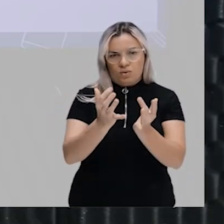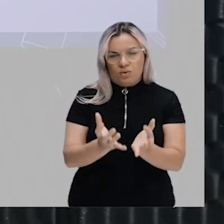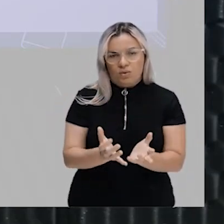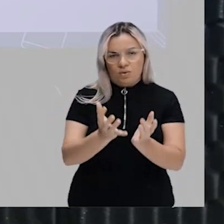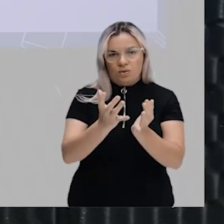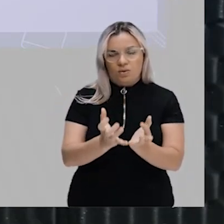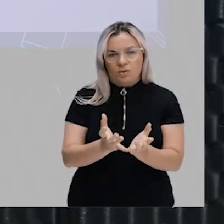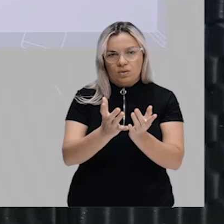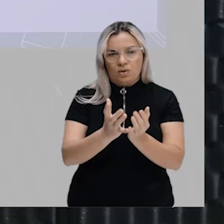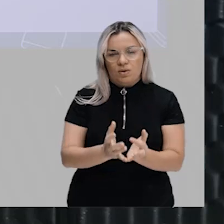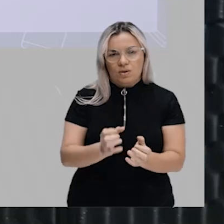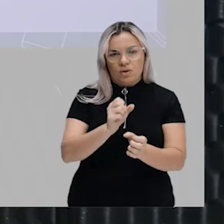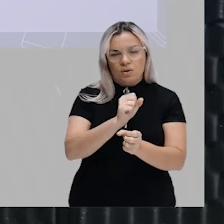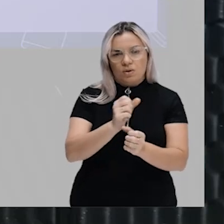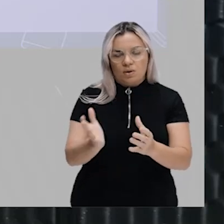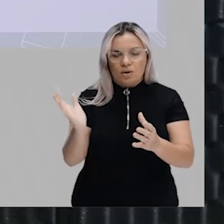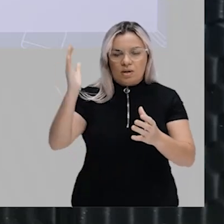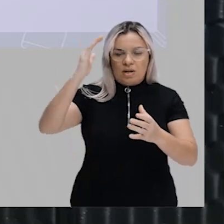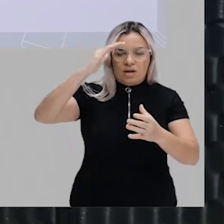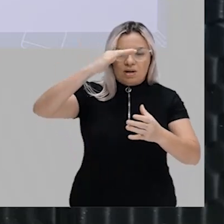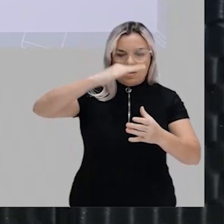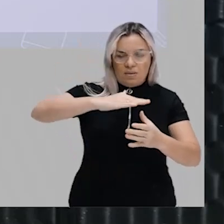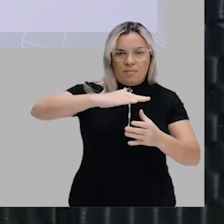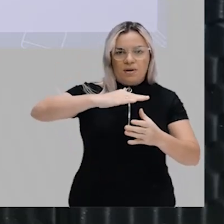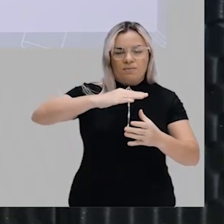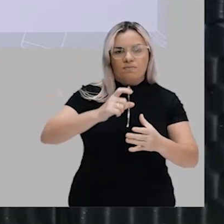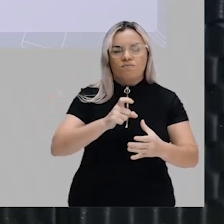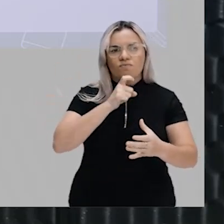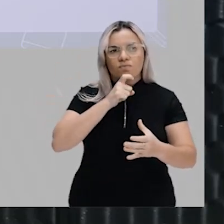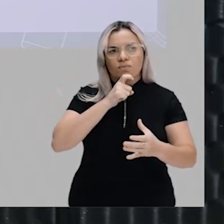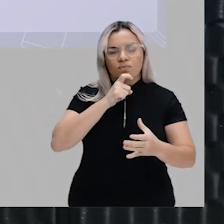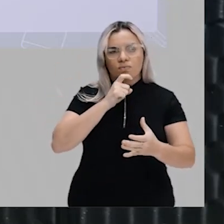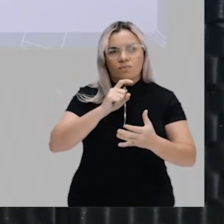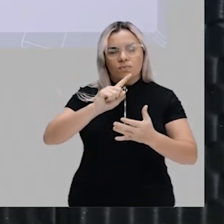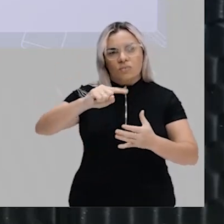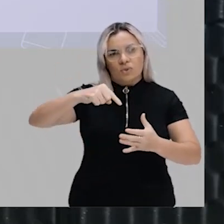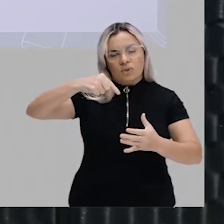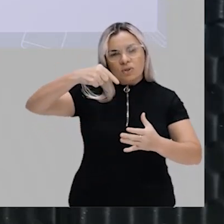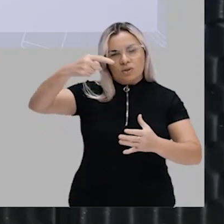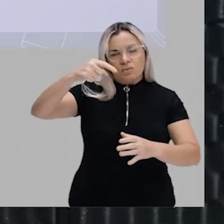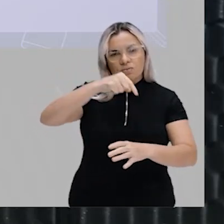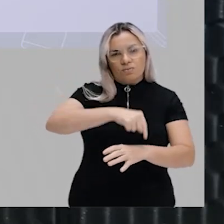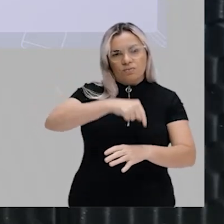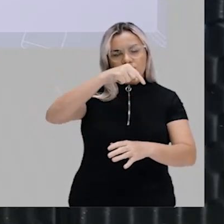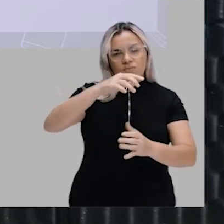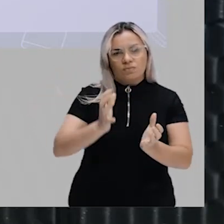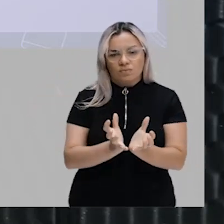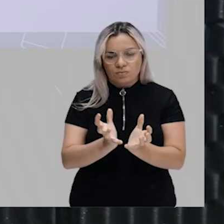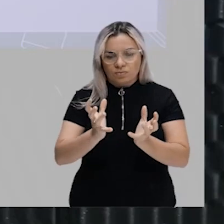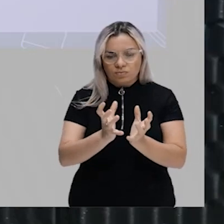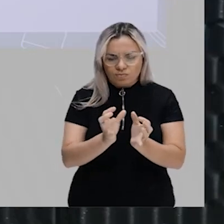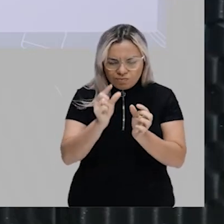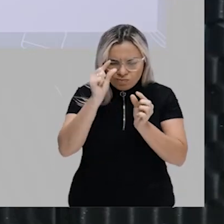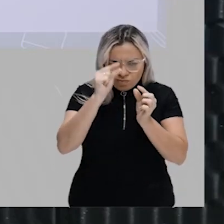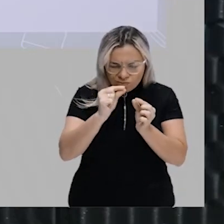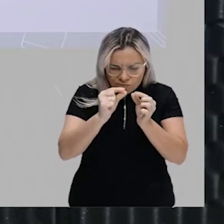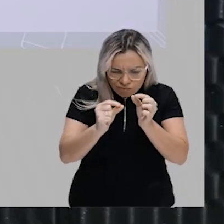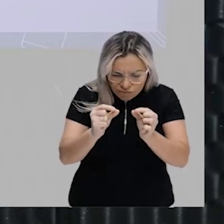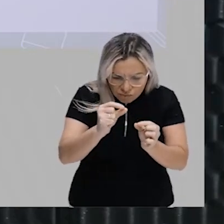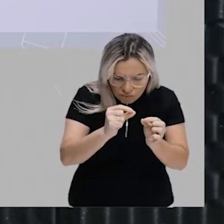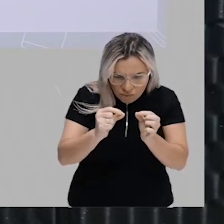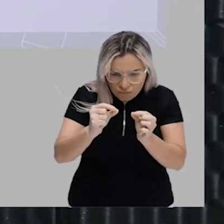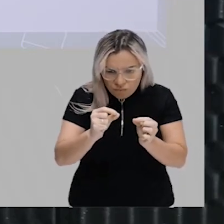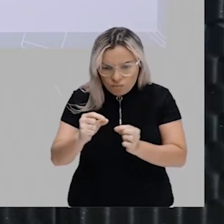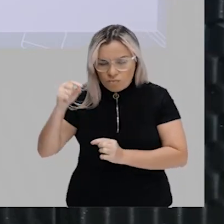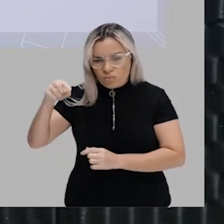caldo esfriar, ele deixou tampado, tá, o recipiente, só que depois de um tempo nasceram micro-organismos. Enquanto